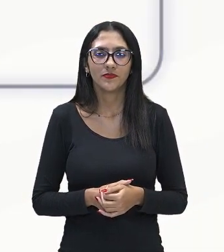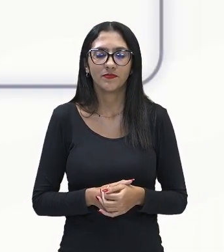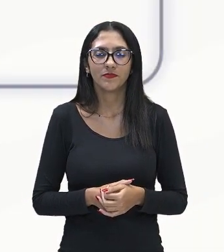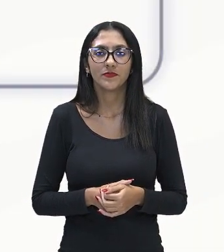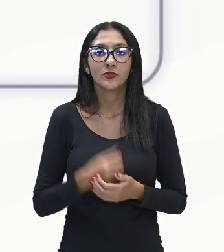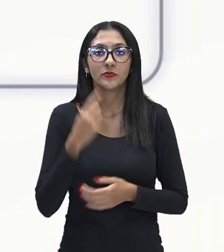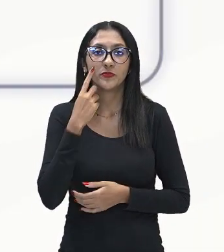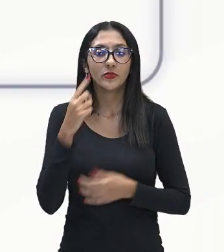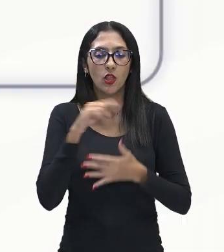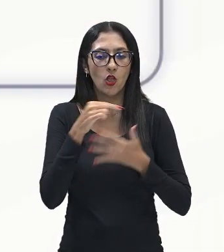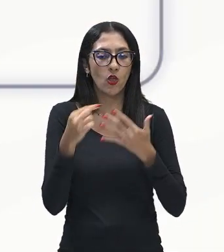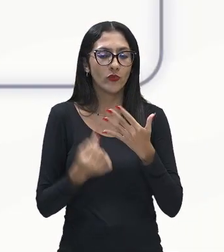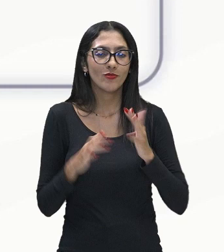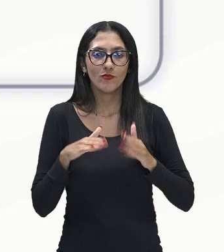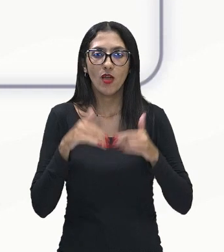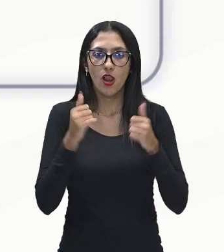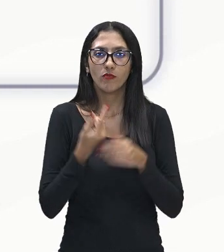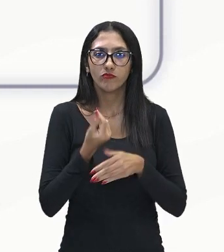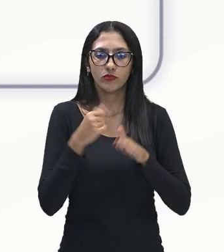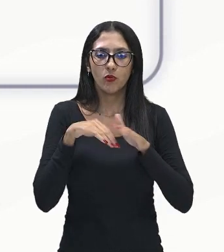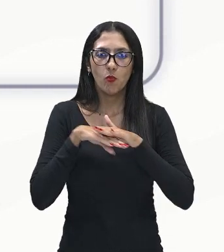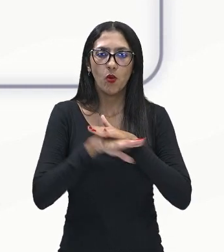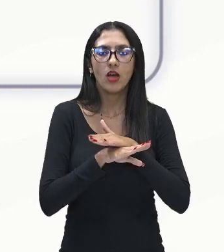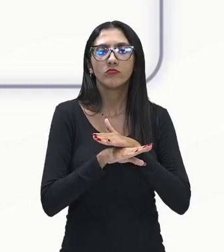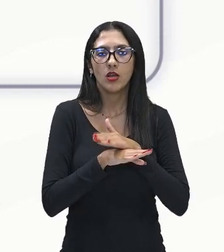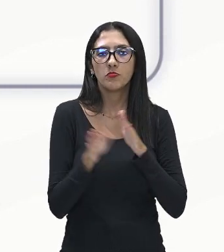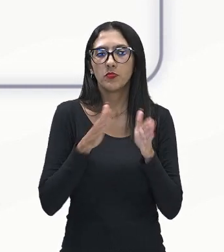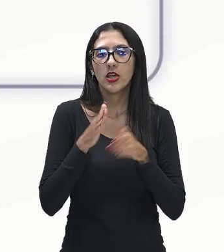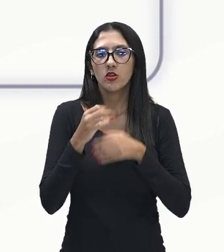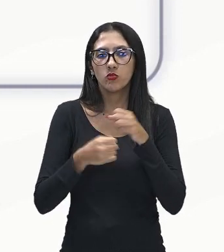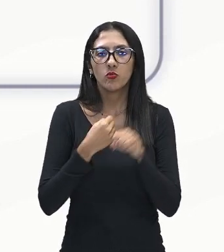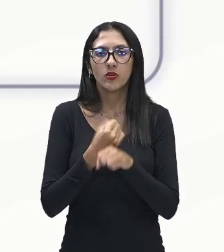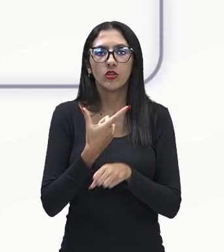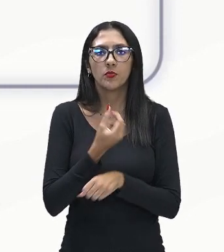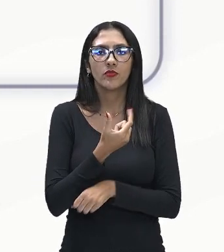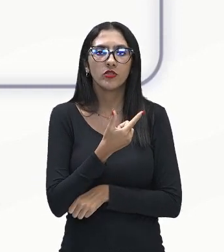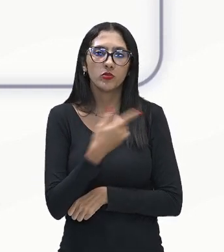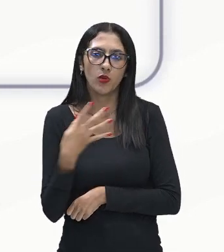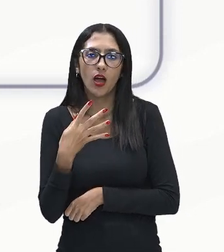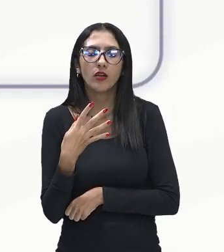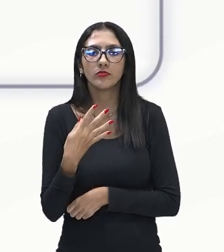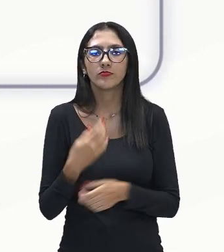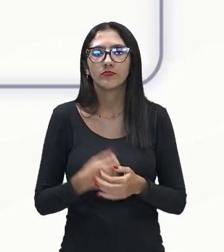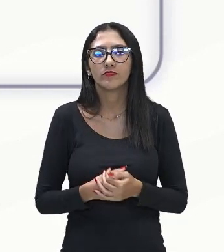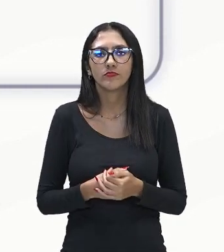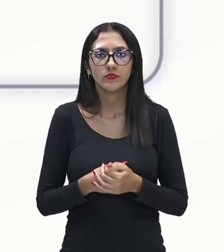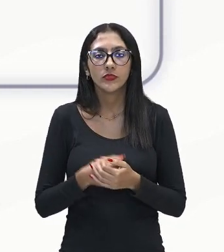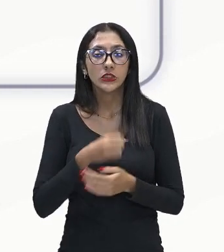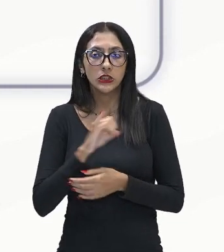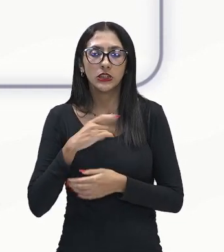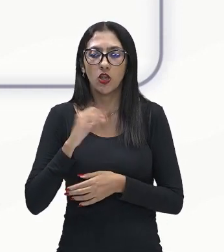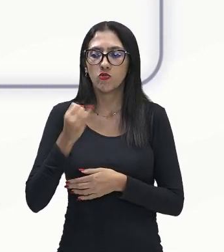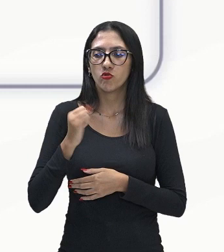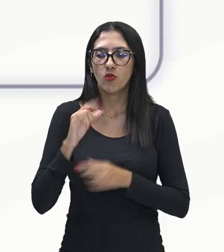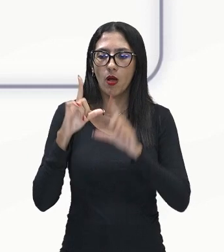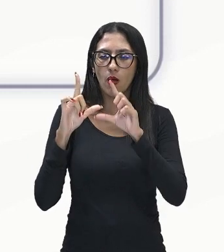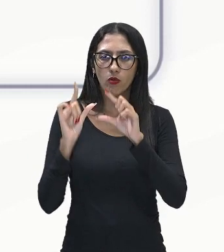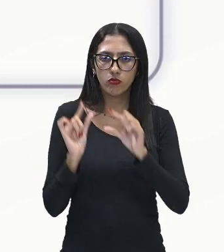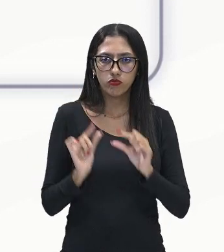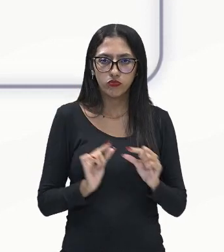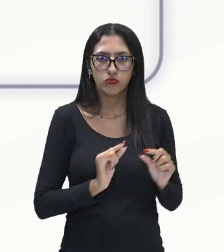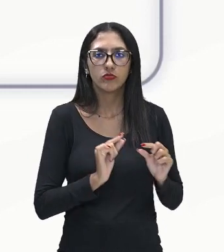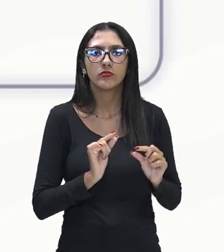Lista dos 5 melhores investimentos para 2024. Em um cenário de juros em queda, a diversificação